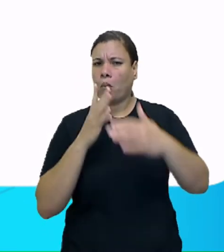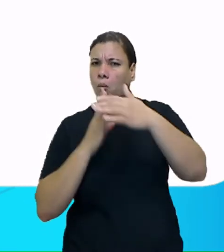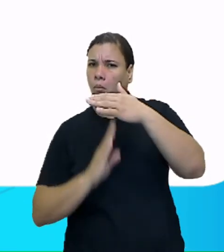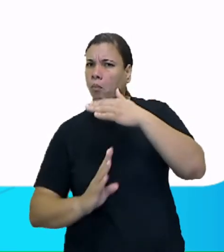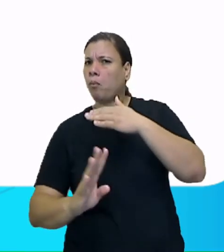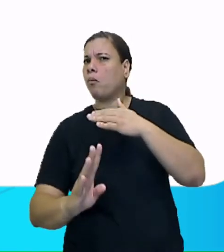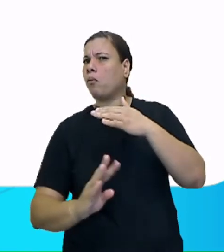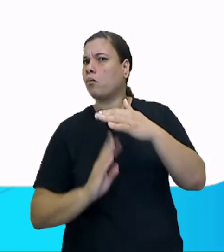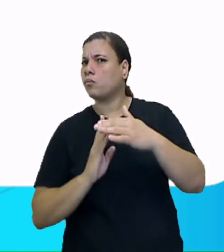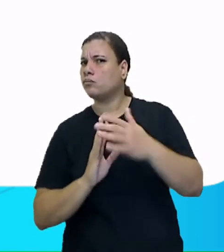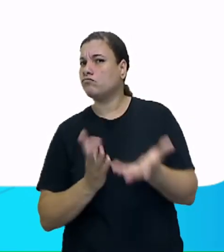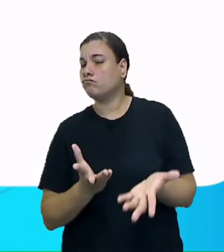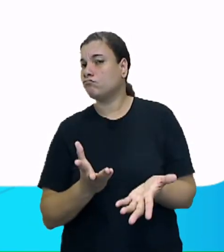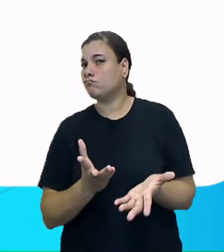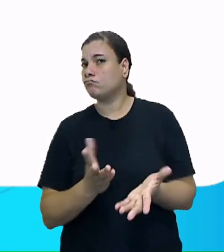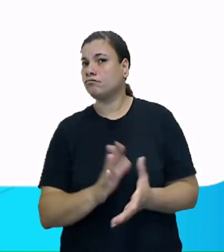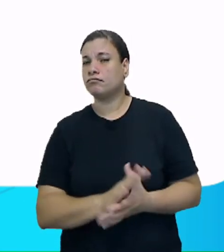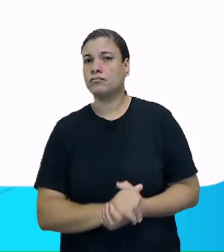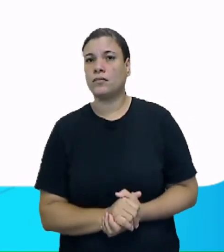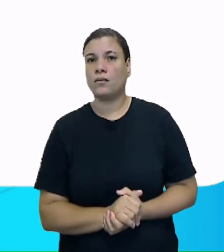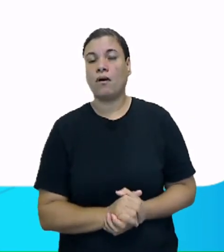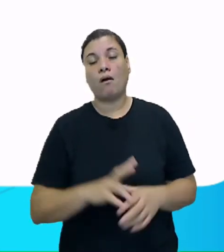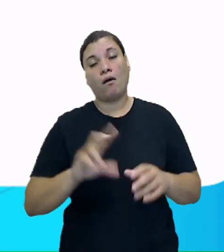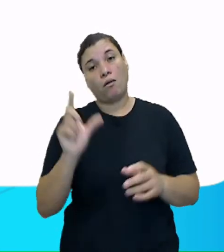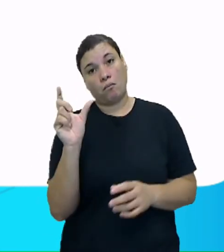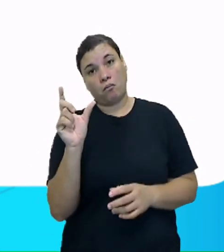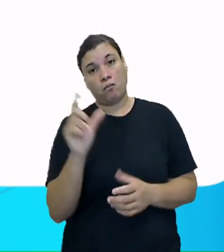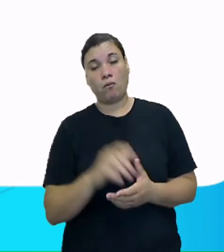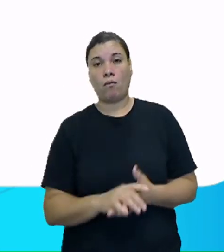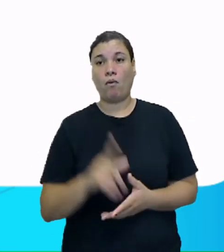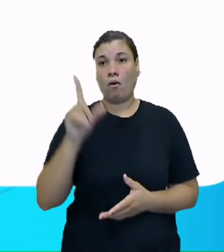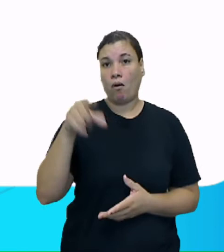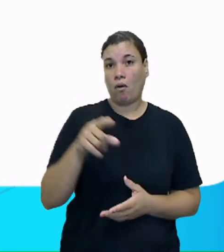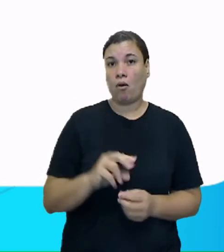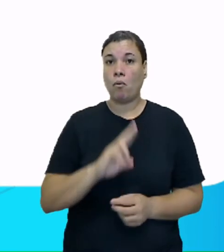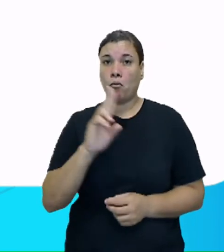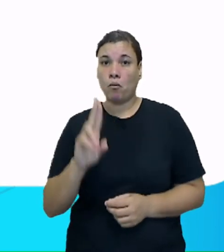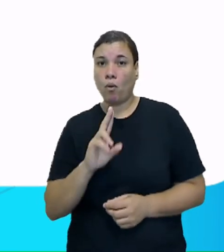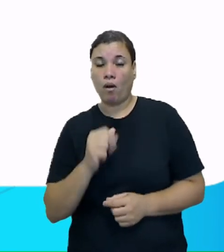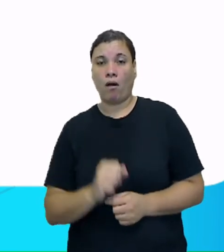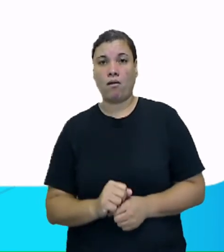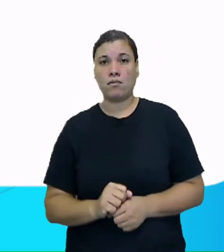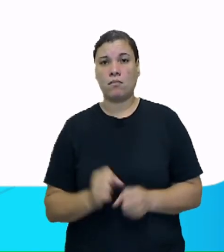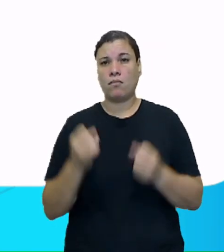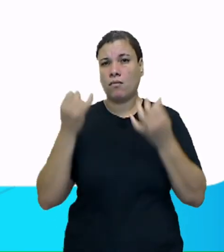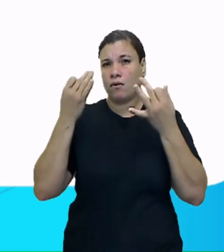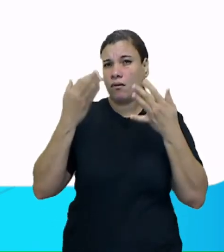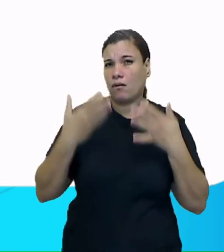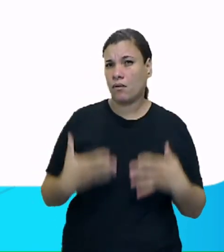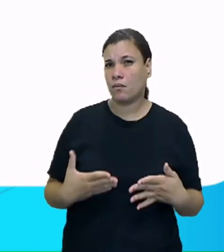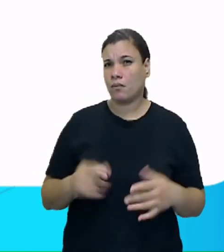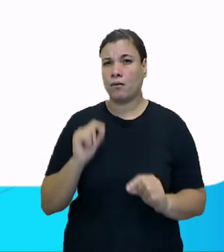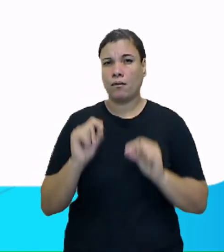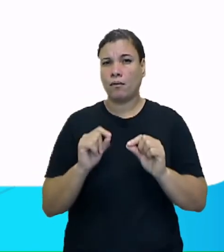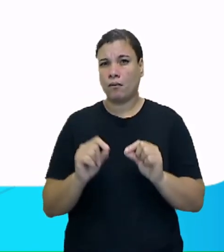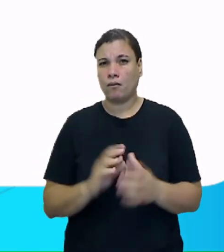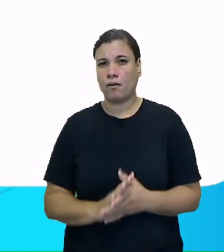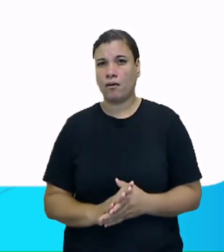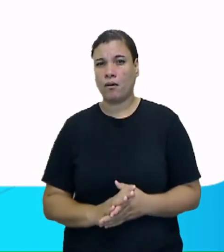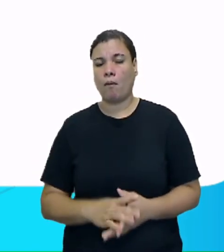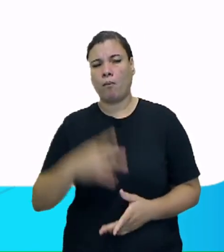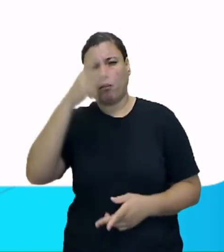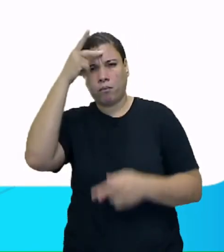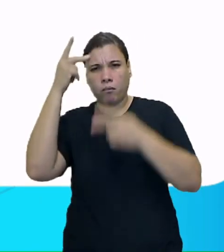âmbito internacional, mas o termo é comumente empregado para designar não nacionais